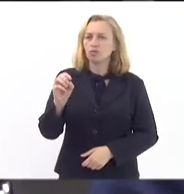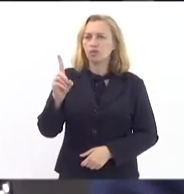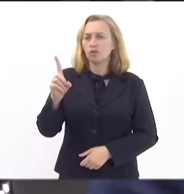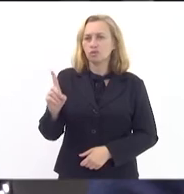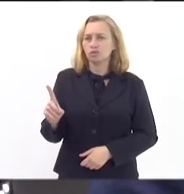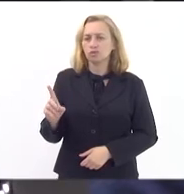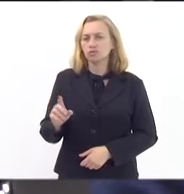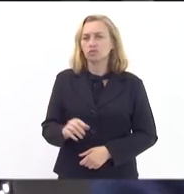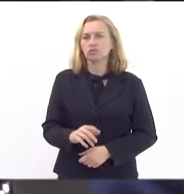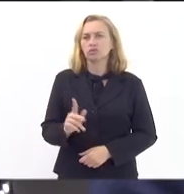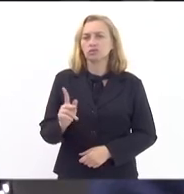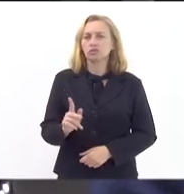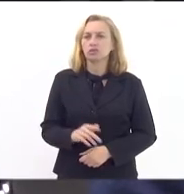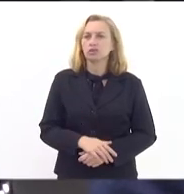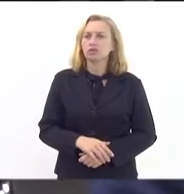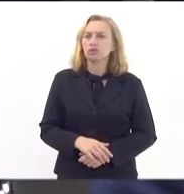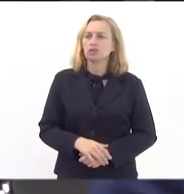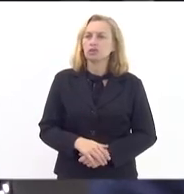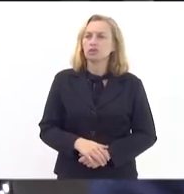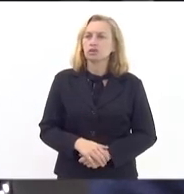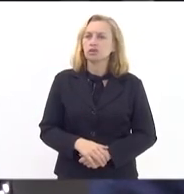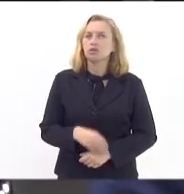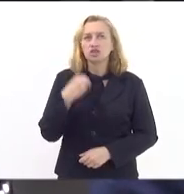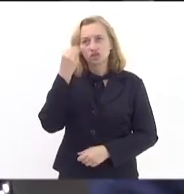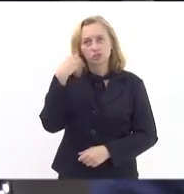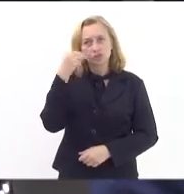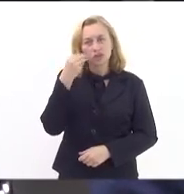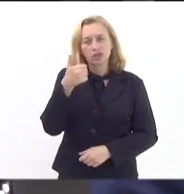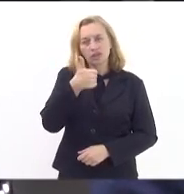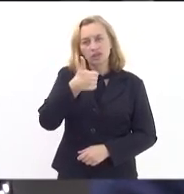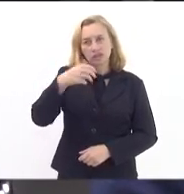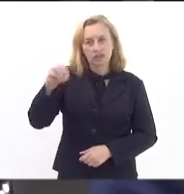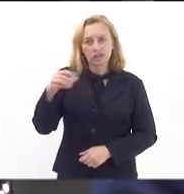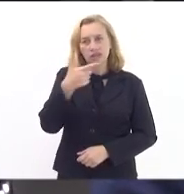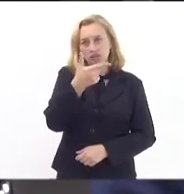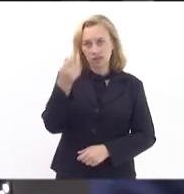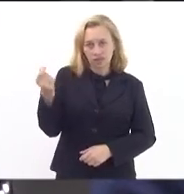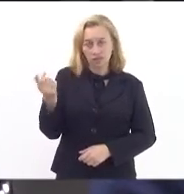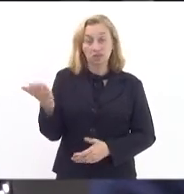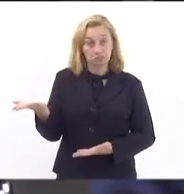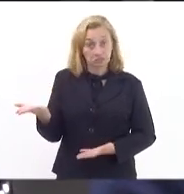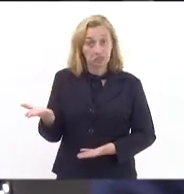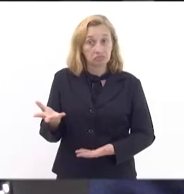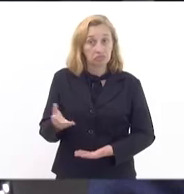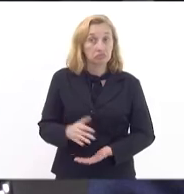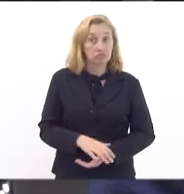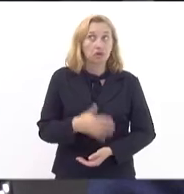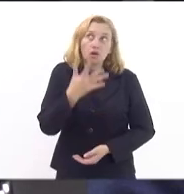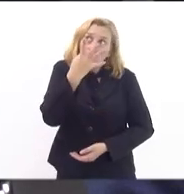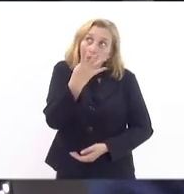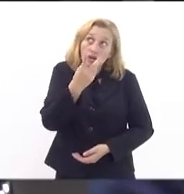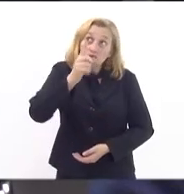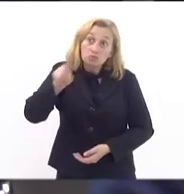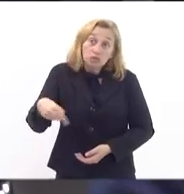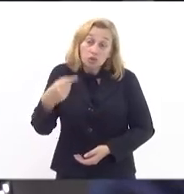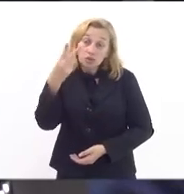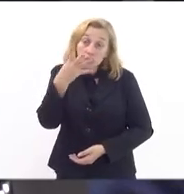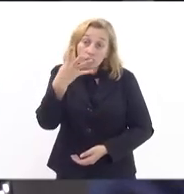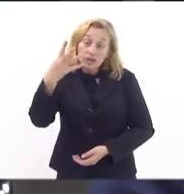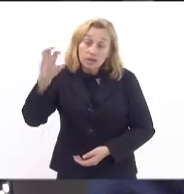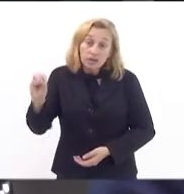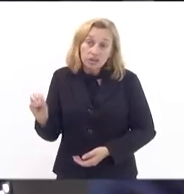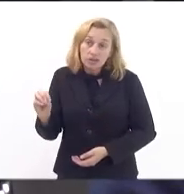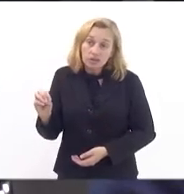4400 a gente tem experiência com 110 e 220 4400